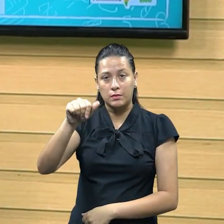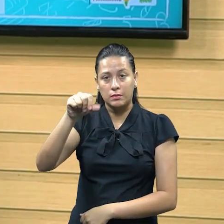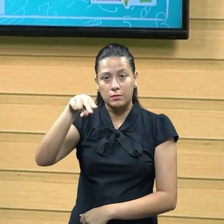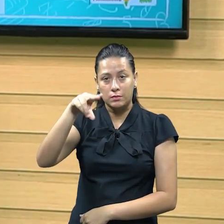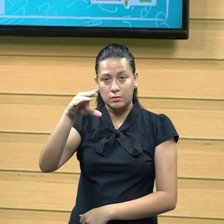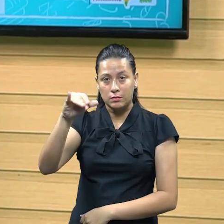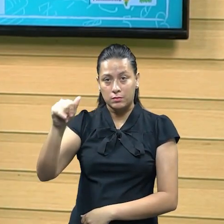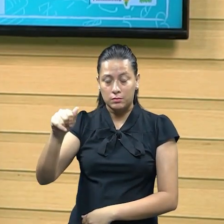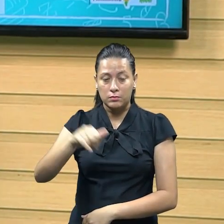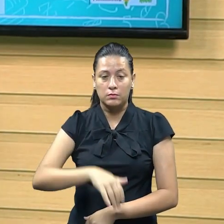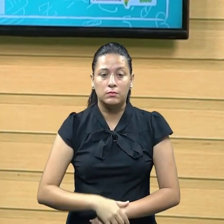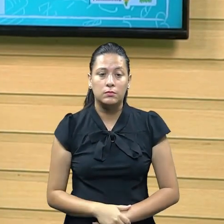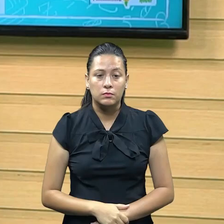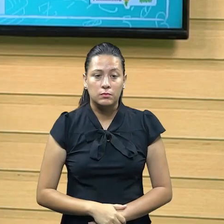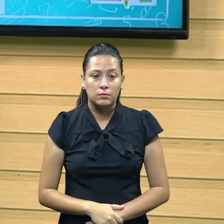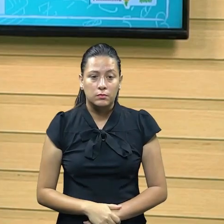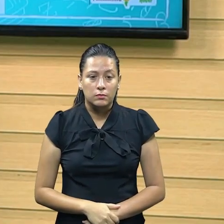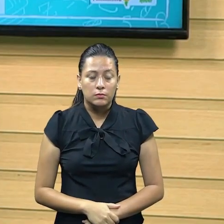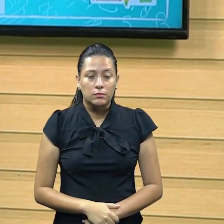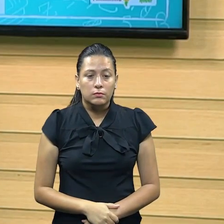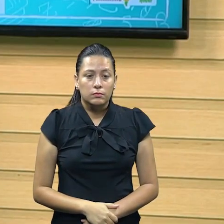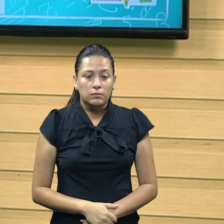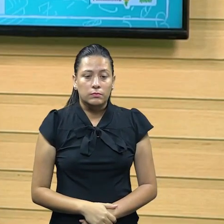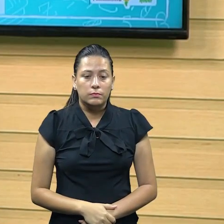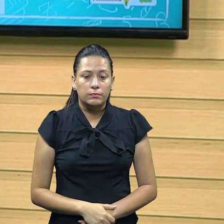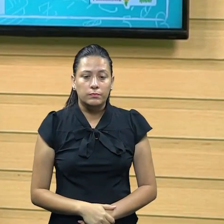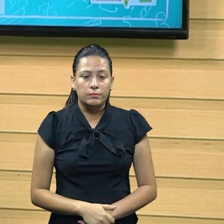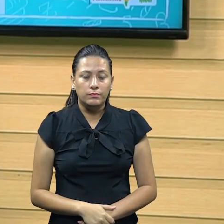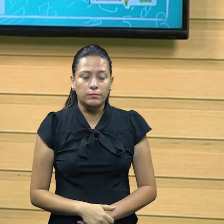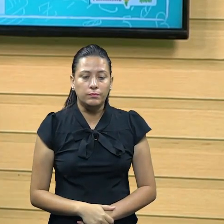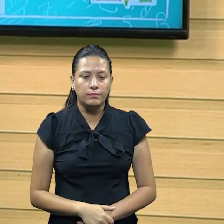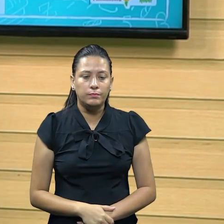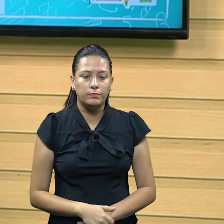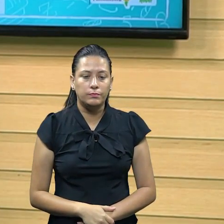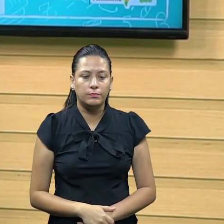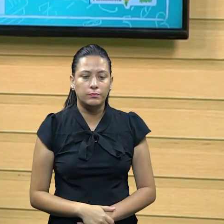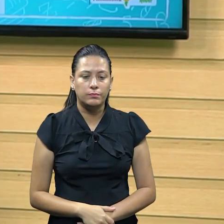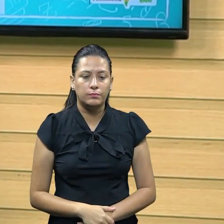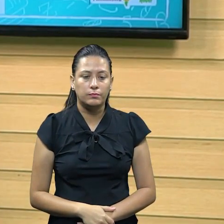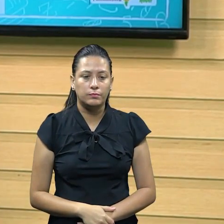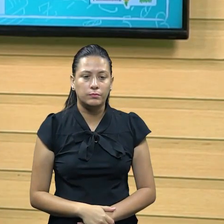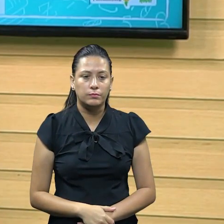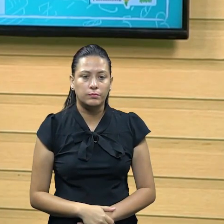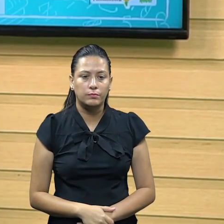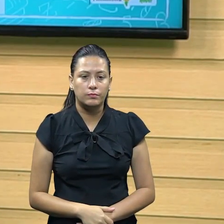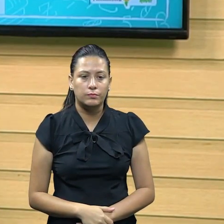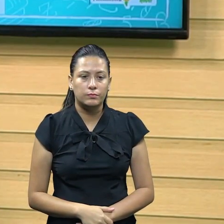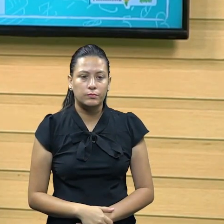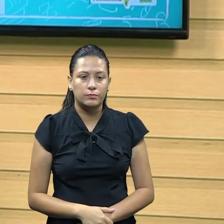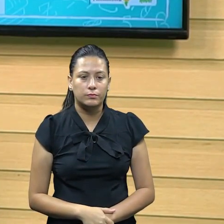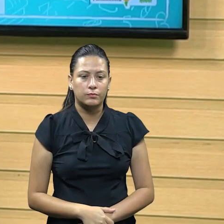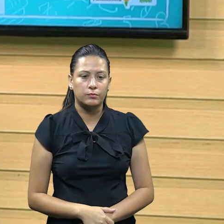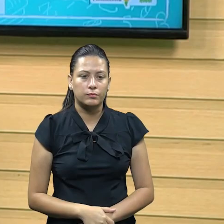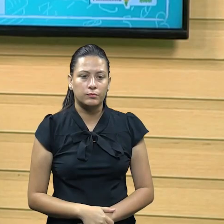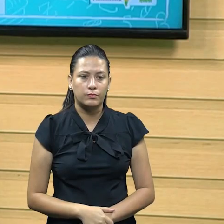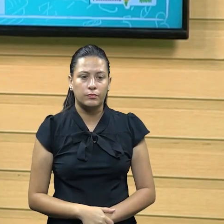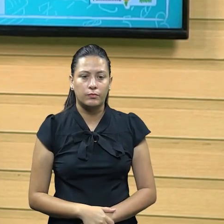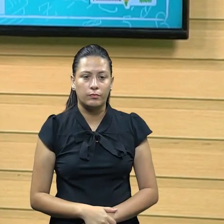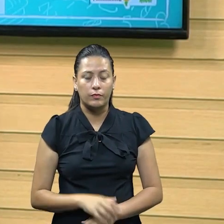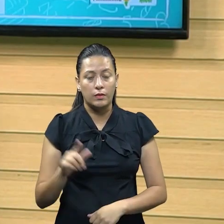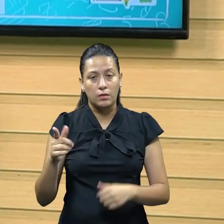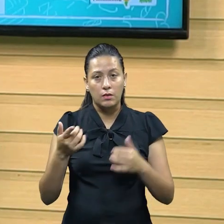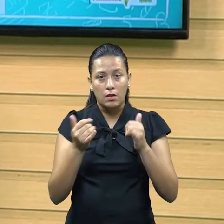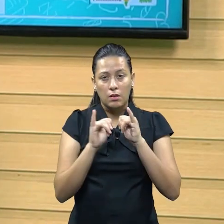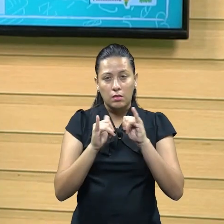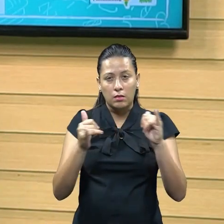É resistência muito baixa, a corrente passa direto. Porém, quando tem uma resistência, uma impedância, essa corrente,